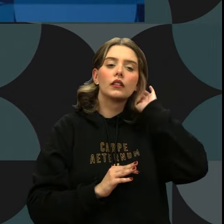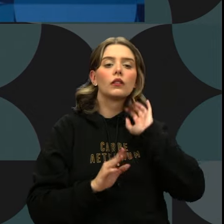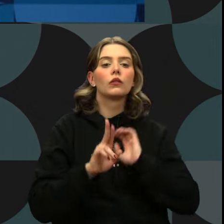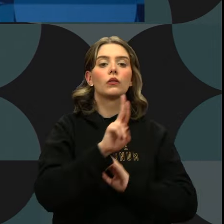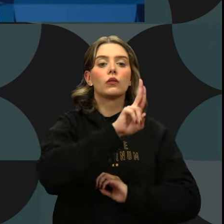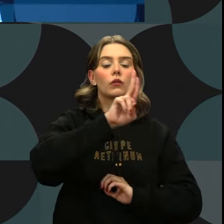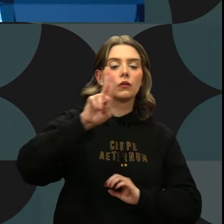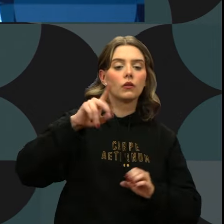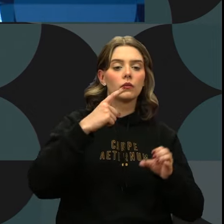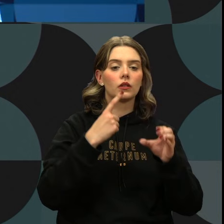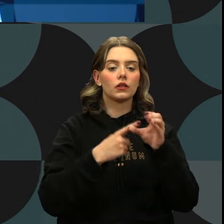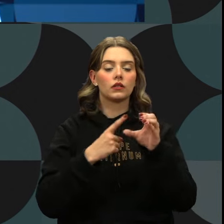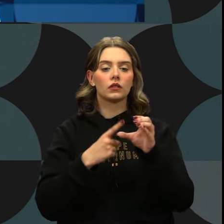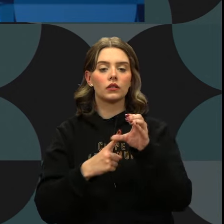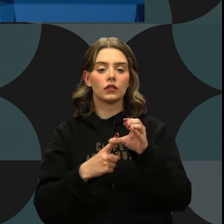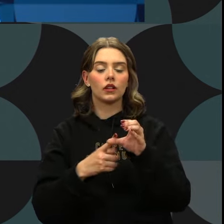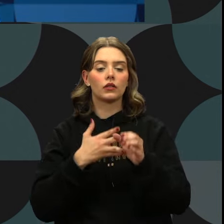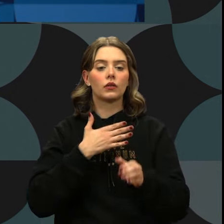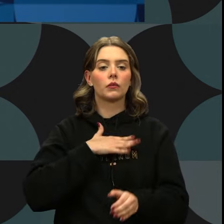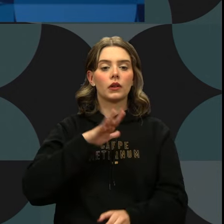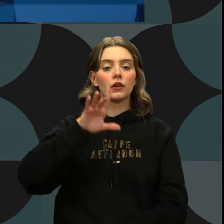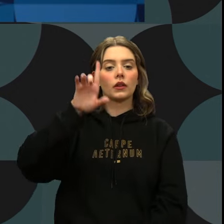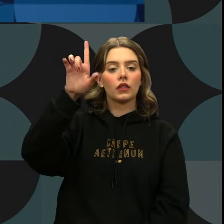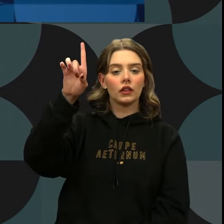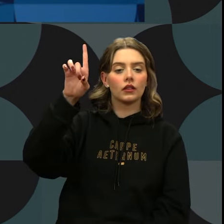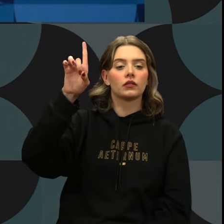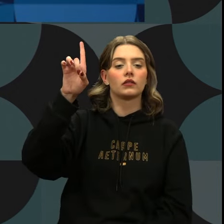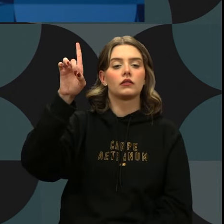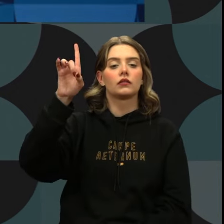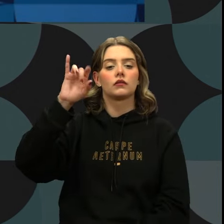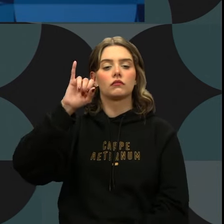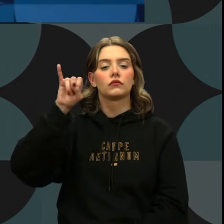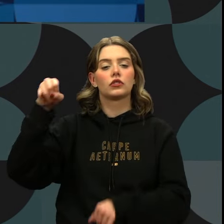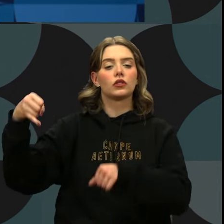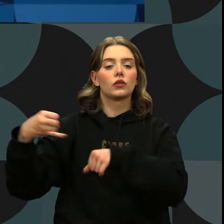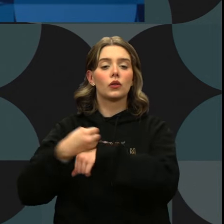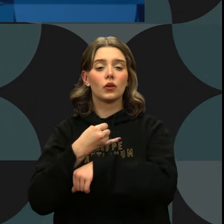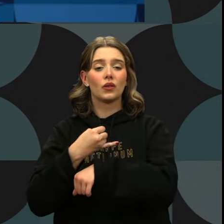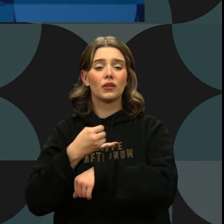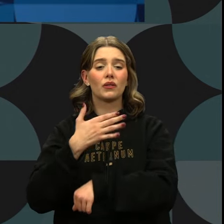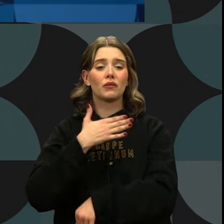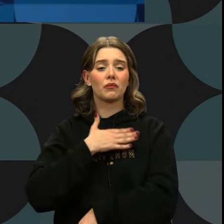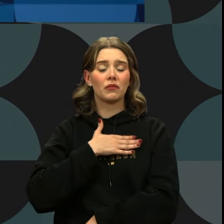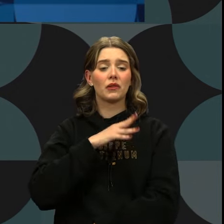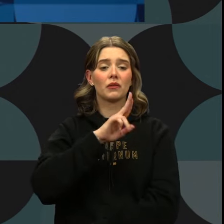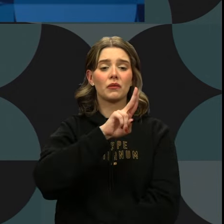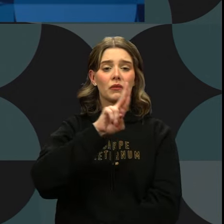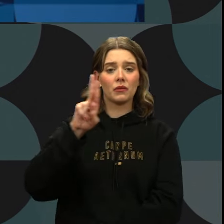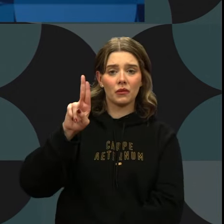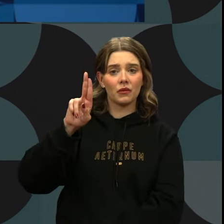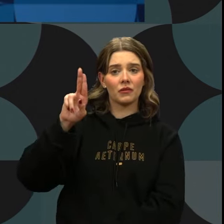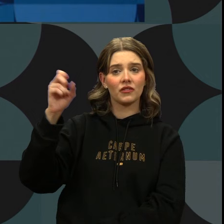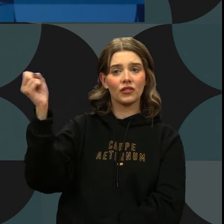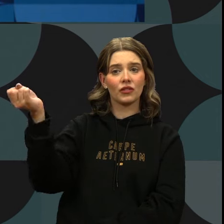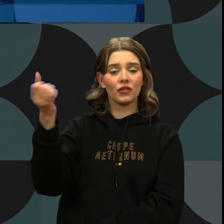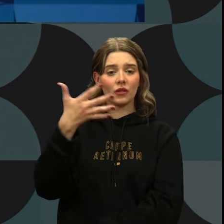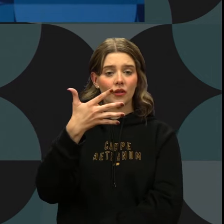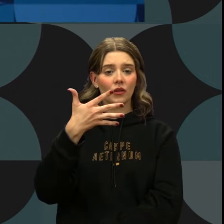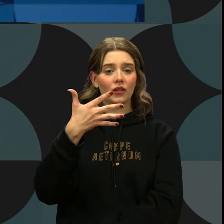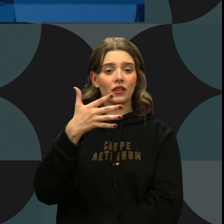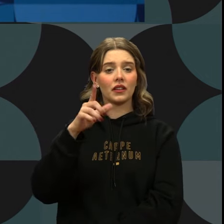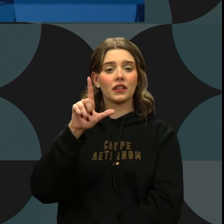a nova Jerusalém que desce do céu, vinda da parte do meu Deus, e o meu novo nome. Quem